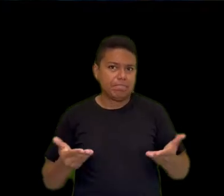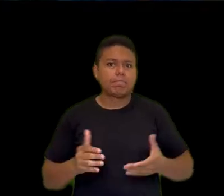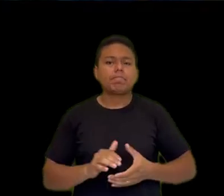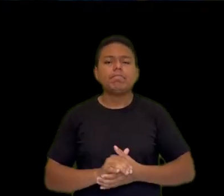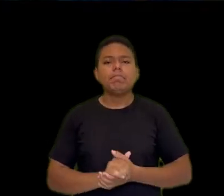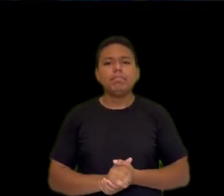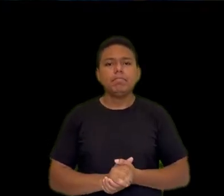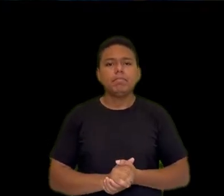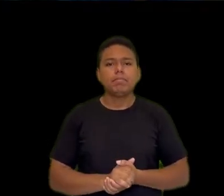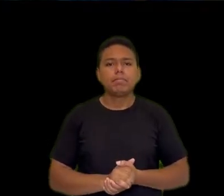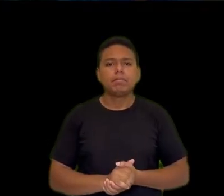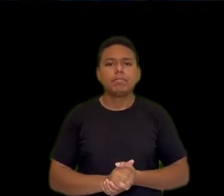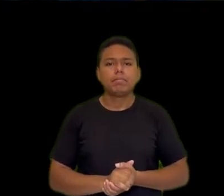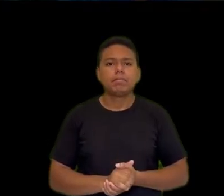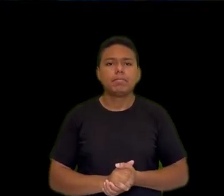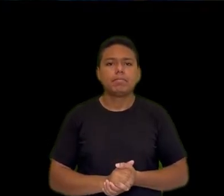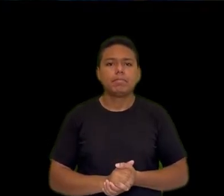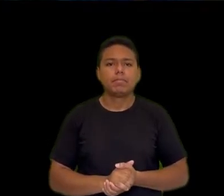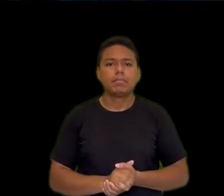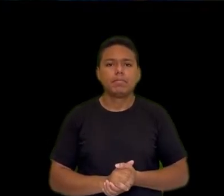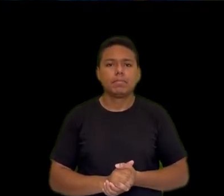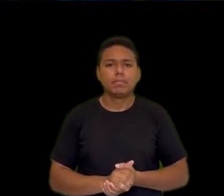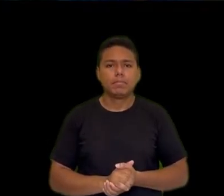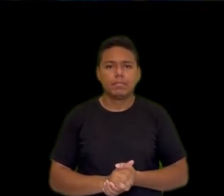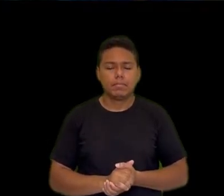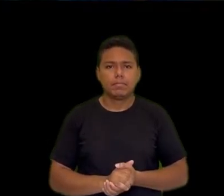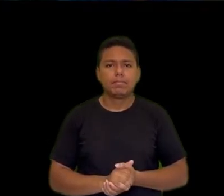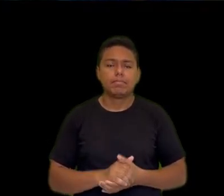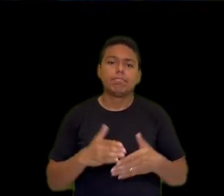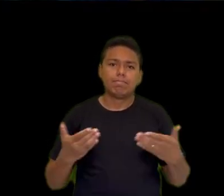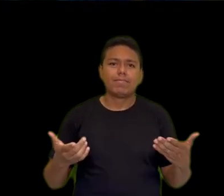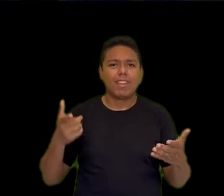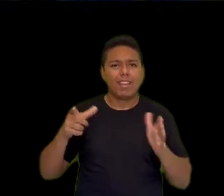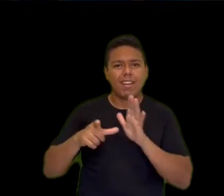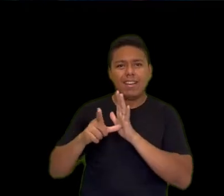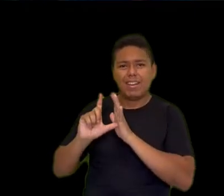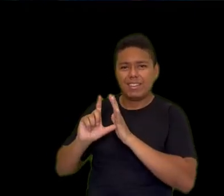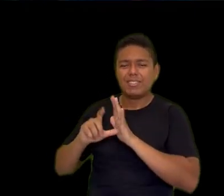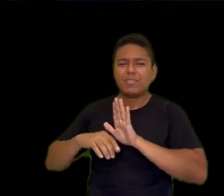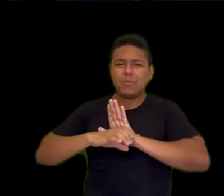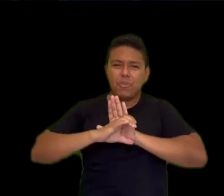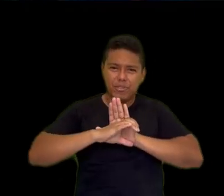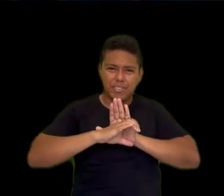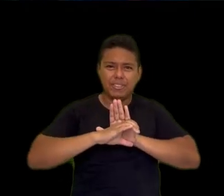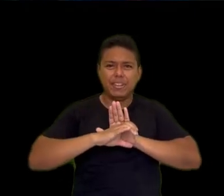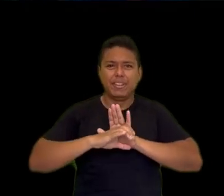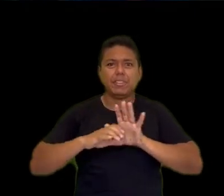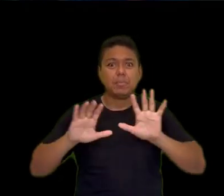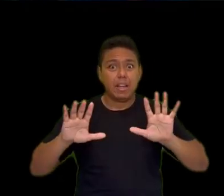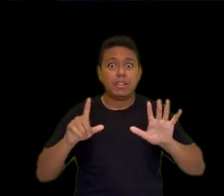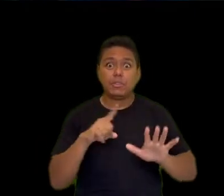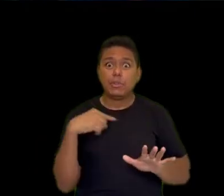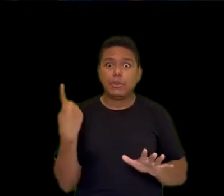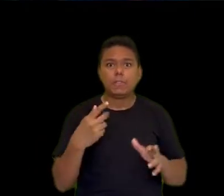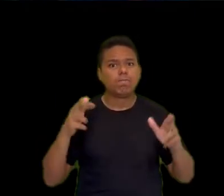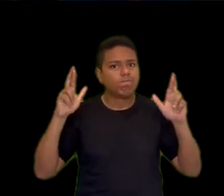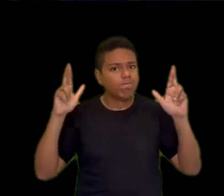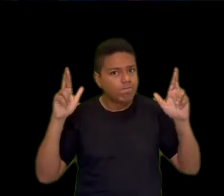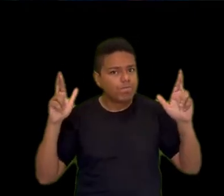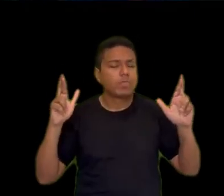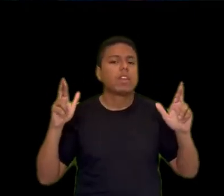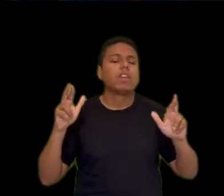saindo das dimensões, né? A gente espera que essa vigilância ela tenha uma abordagem, uma visão ampliada, que ela